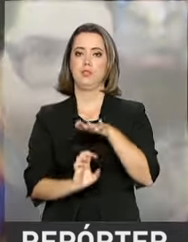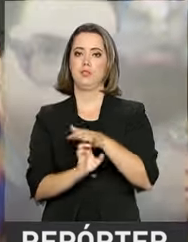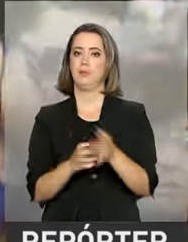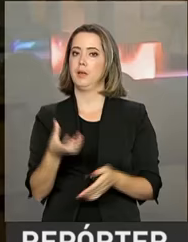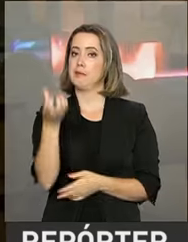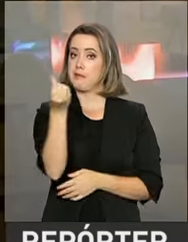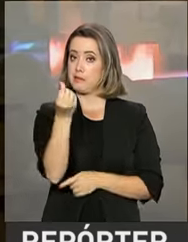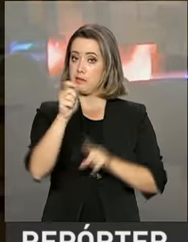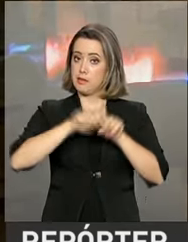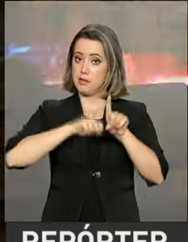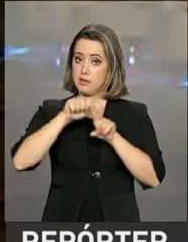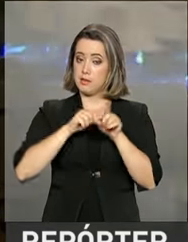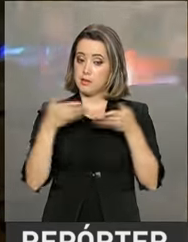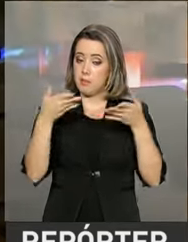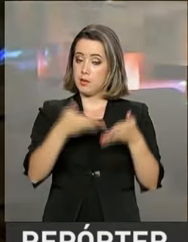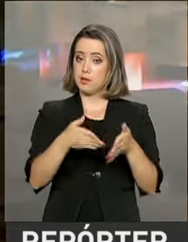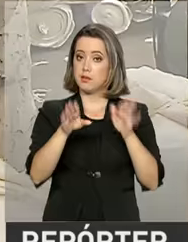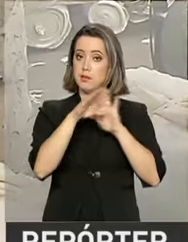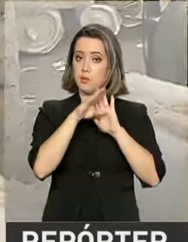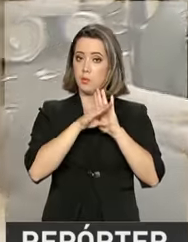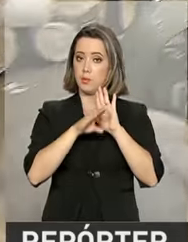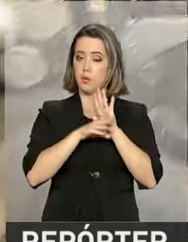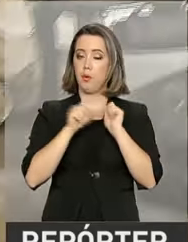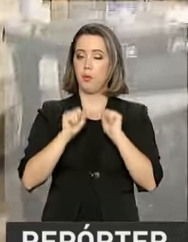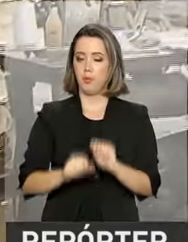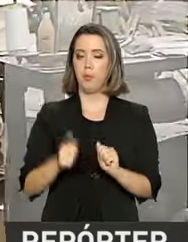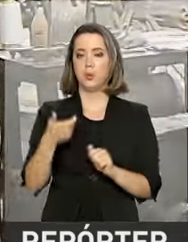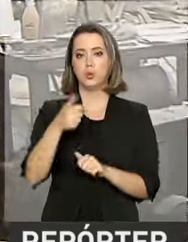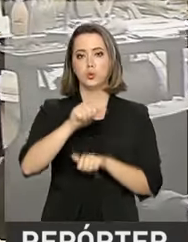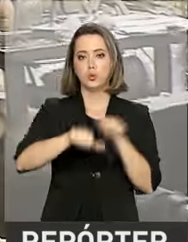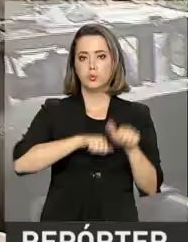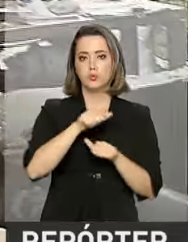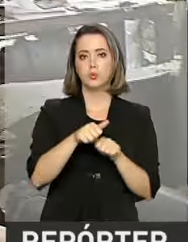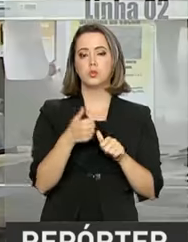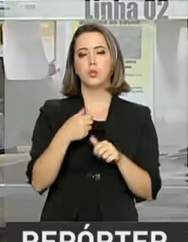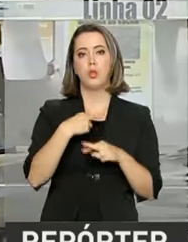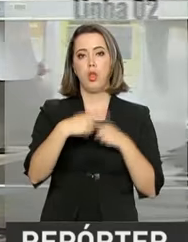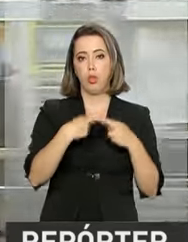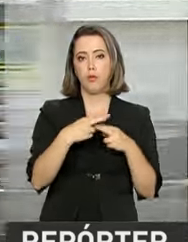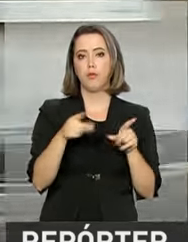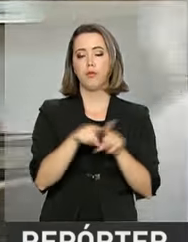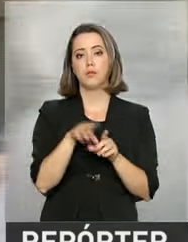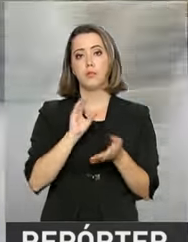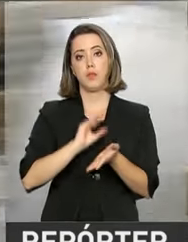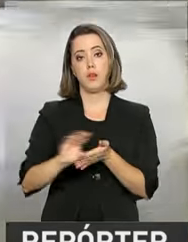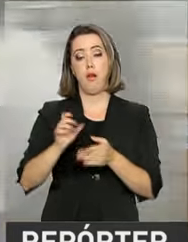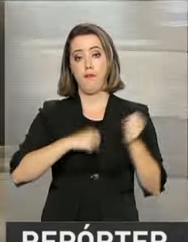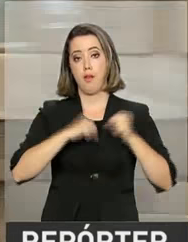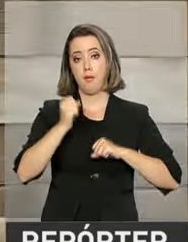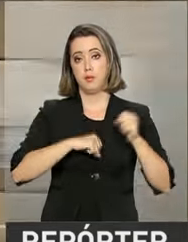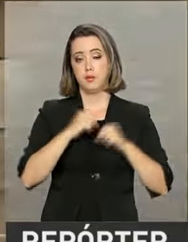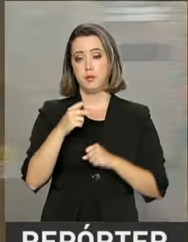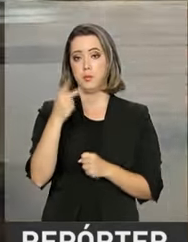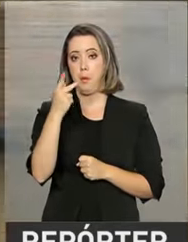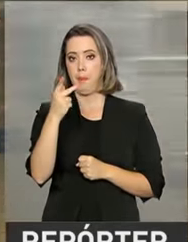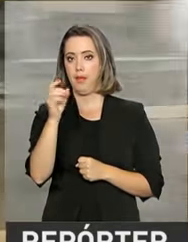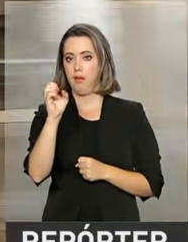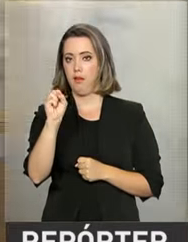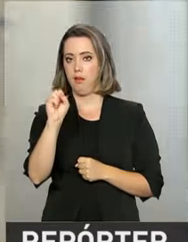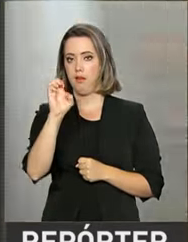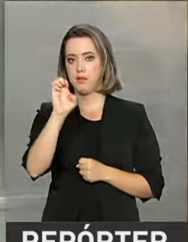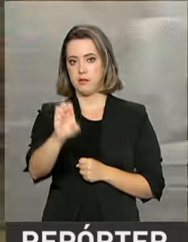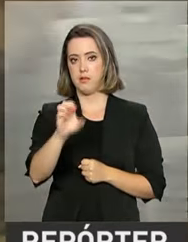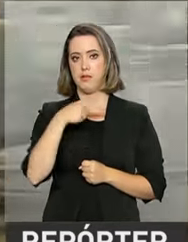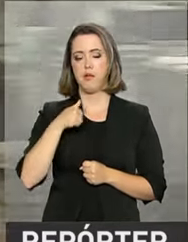por seis meses no programa podendo renovar o acordo serão investidos nas fábricas que aderiram ao pse em